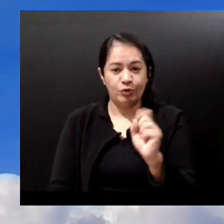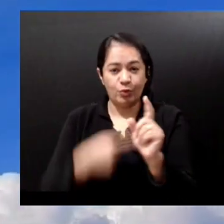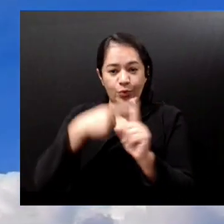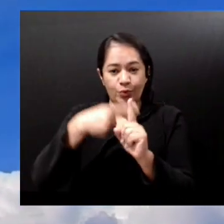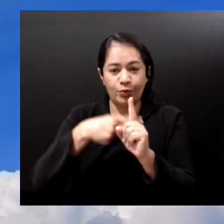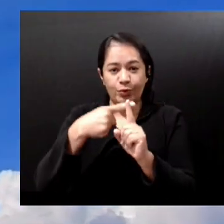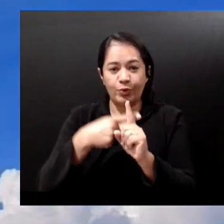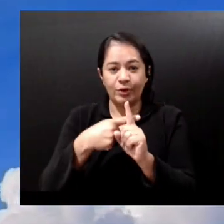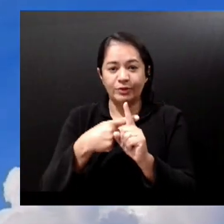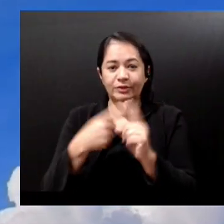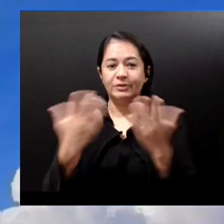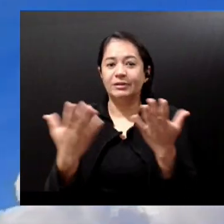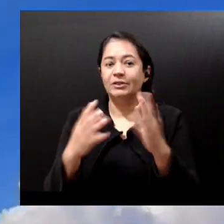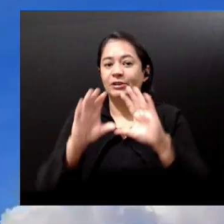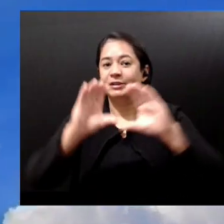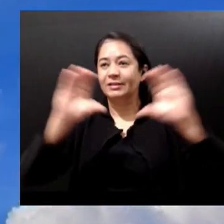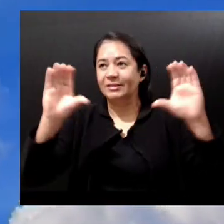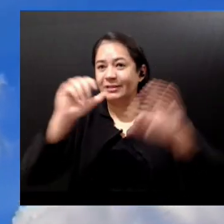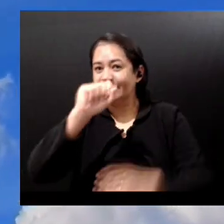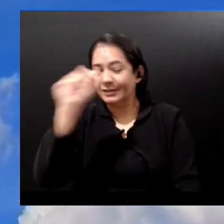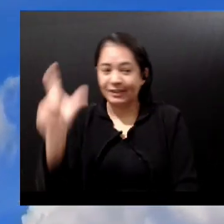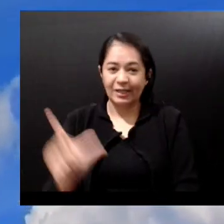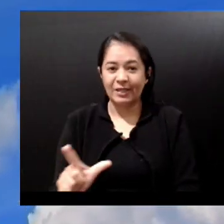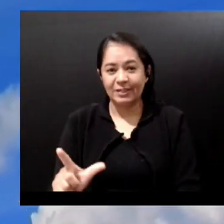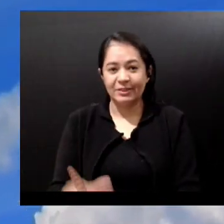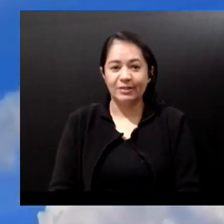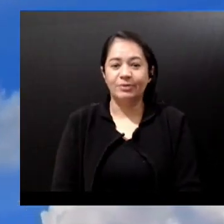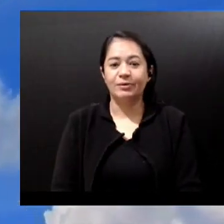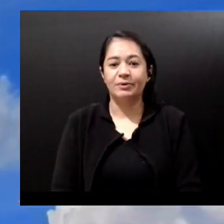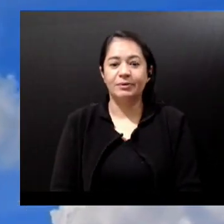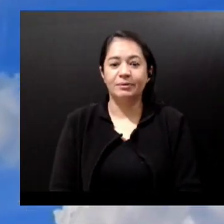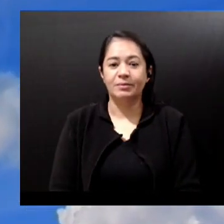céu azul de brigadeiro, tá